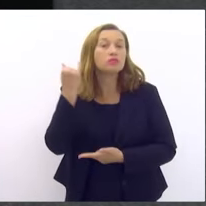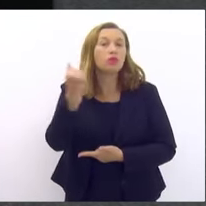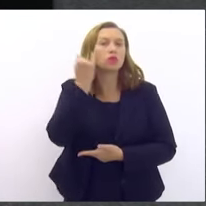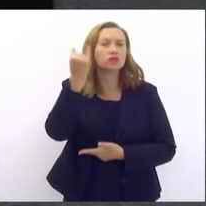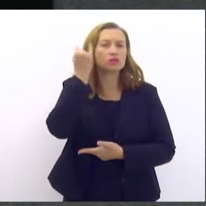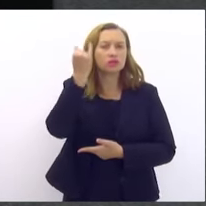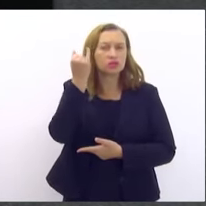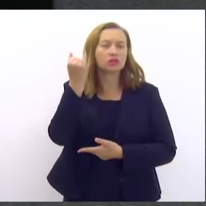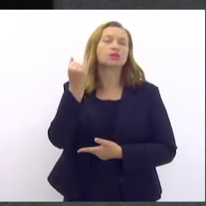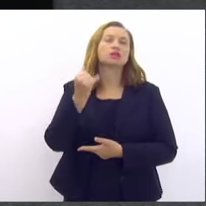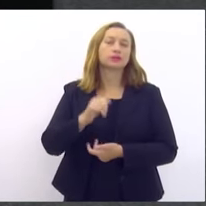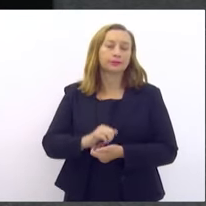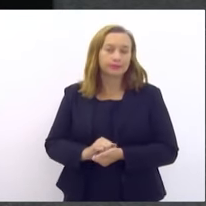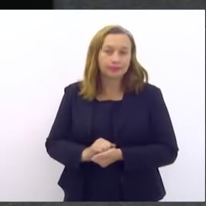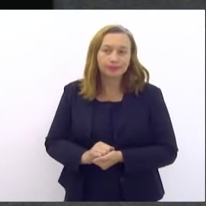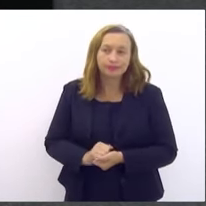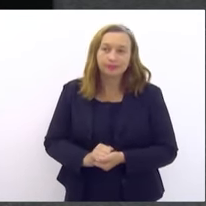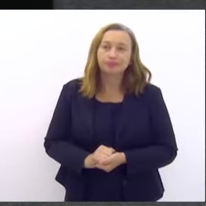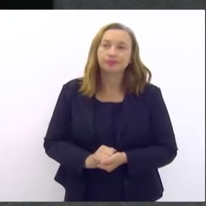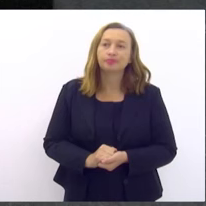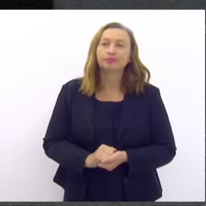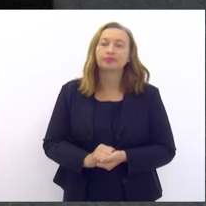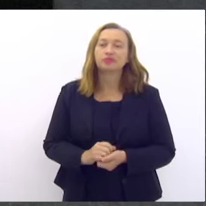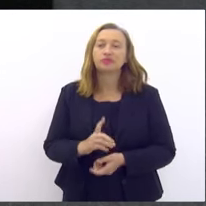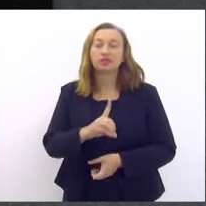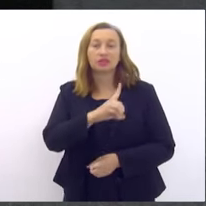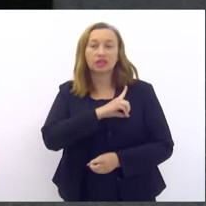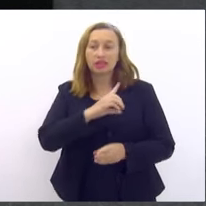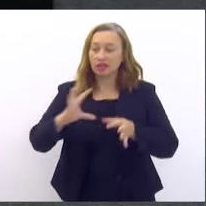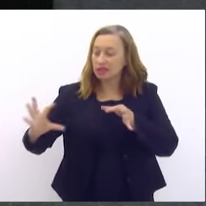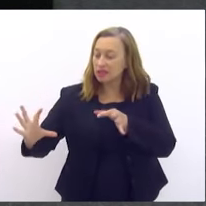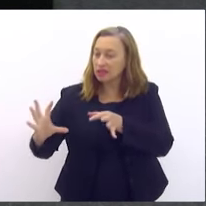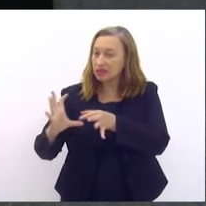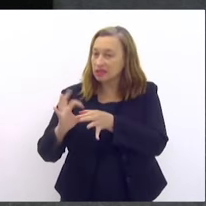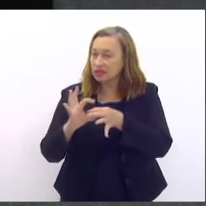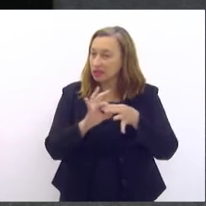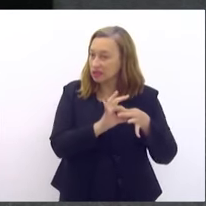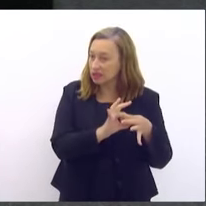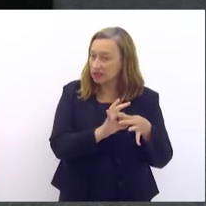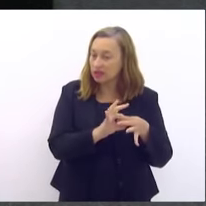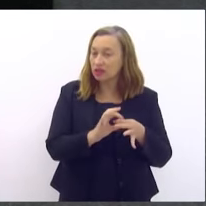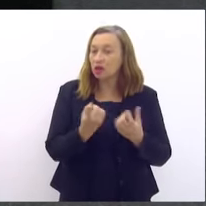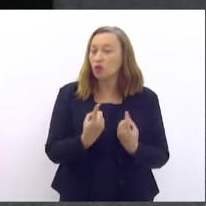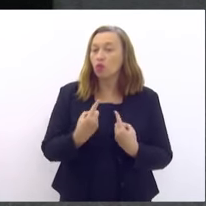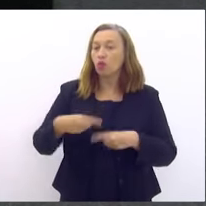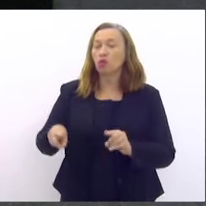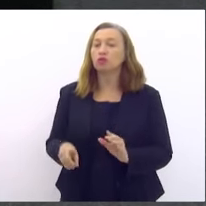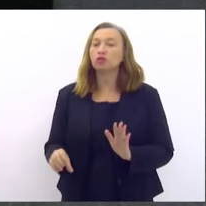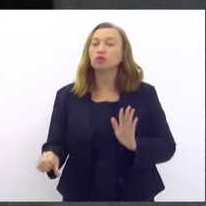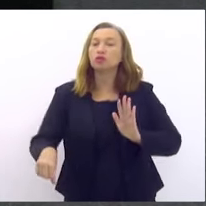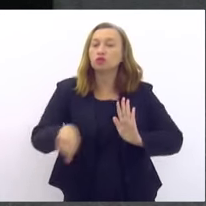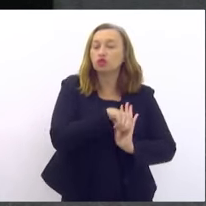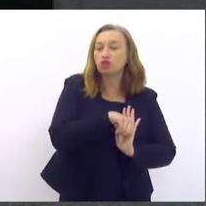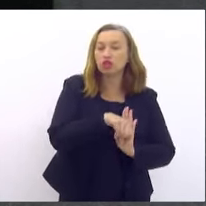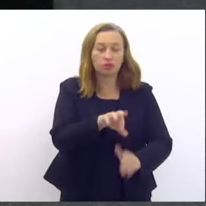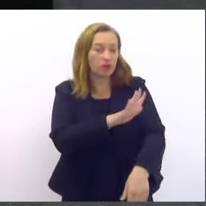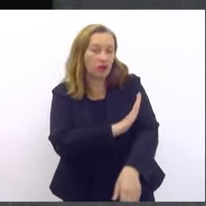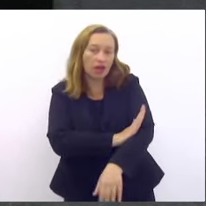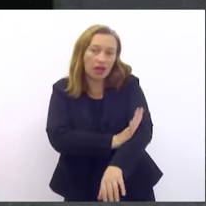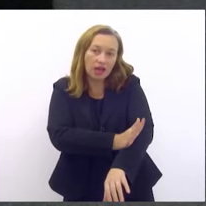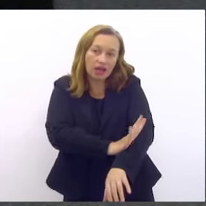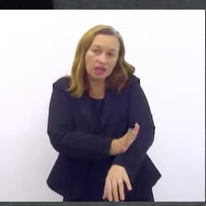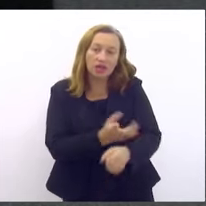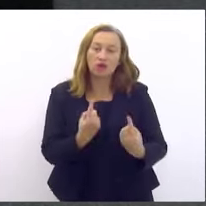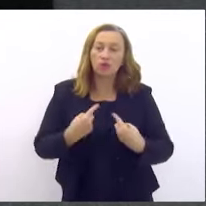a interiorização né das delegacias eh contra os crimes de raciais de